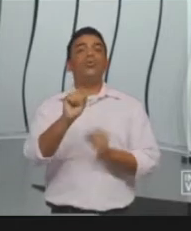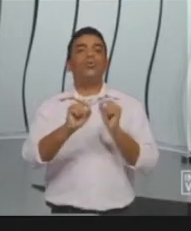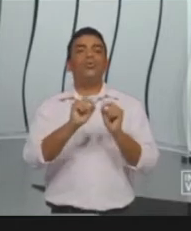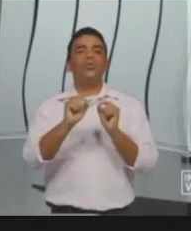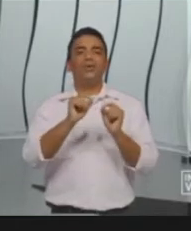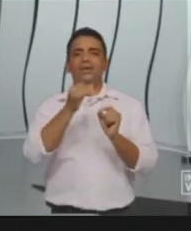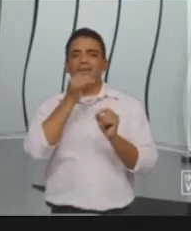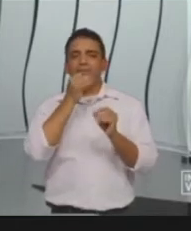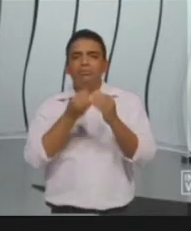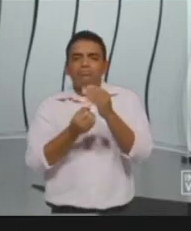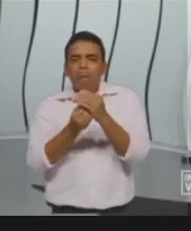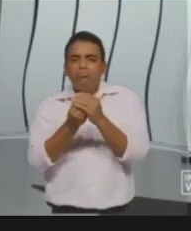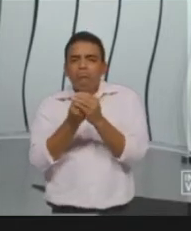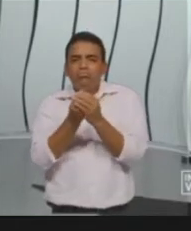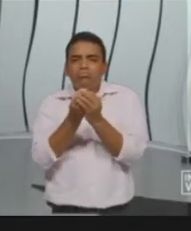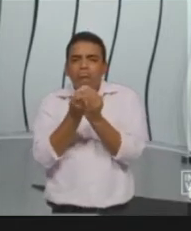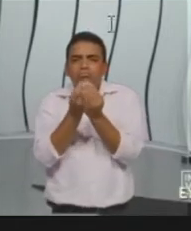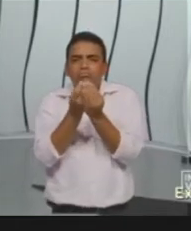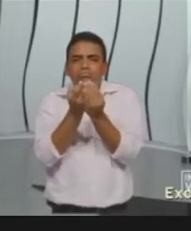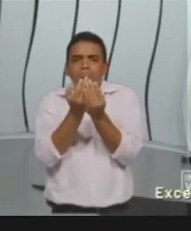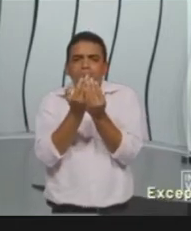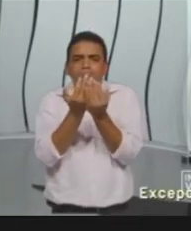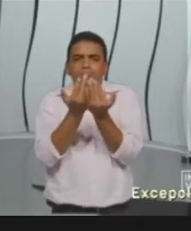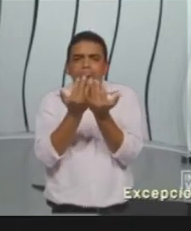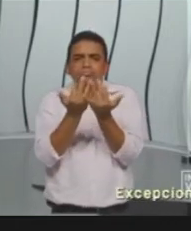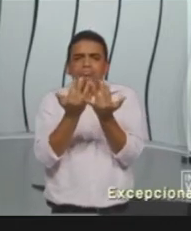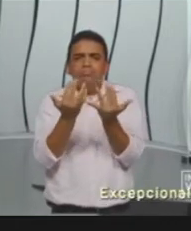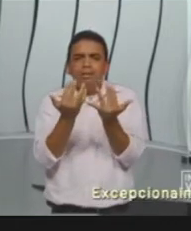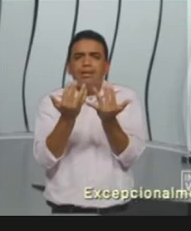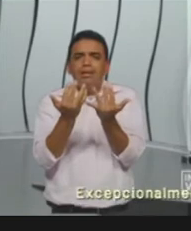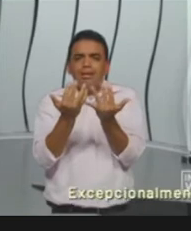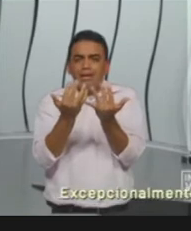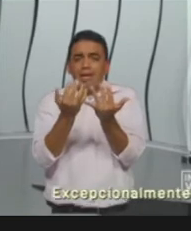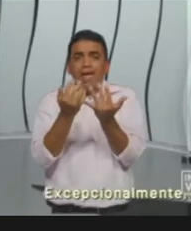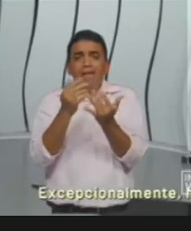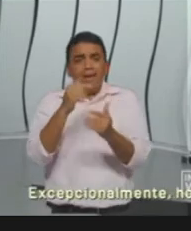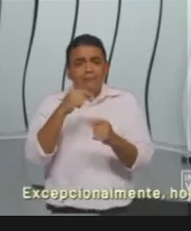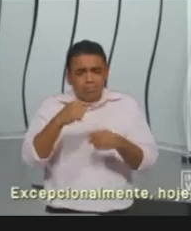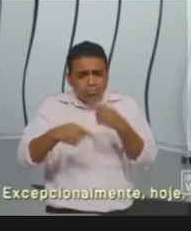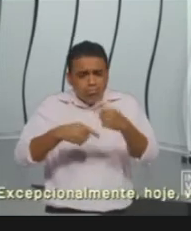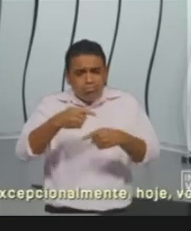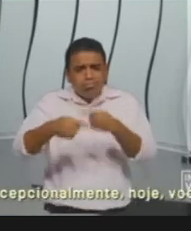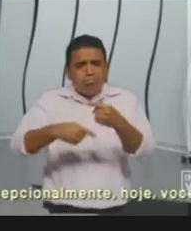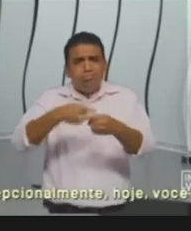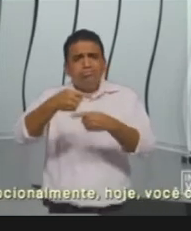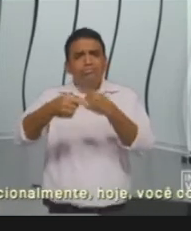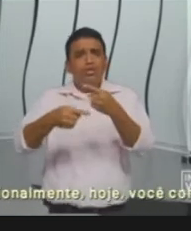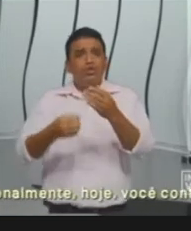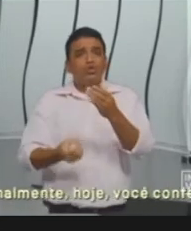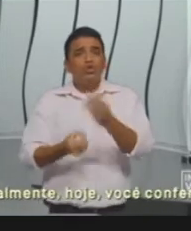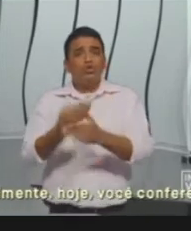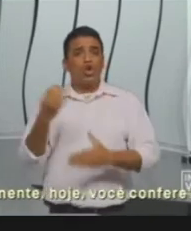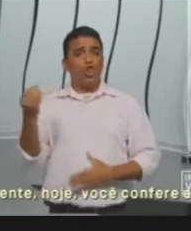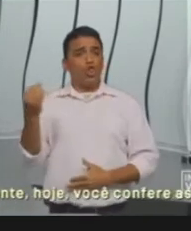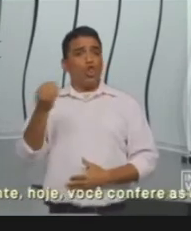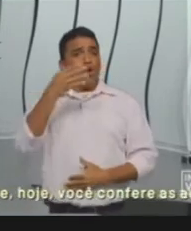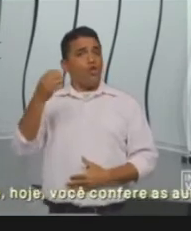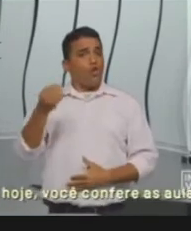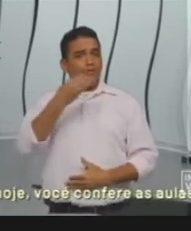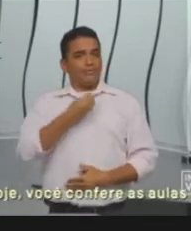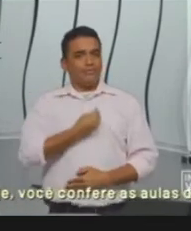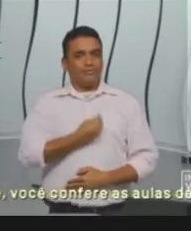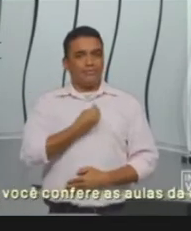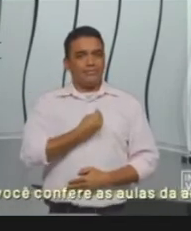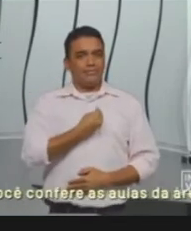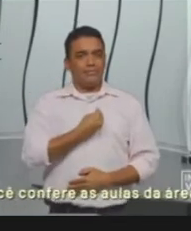sua superfície e esses brotos vão se desenvolver formando outros indivíduos. E esses brotos eles